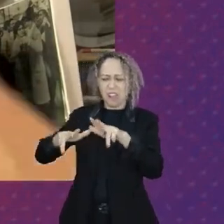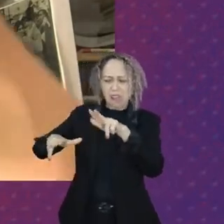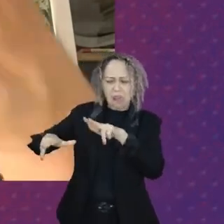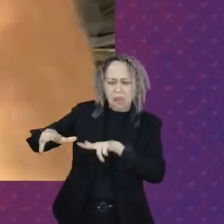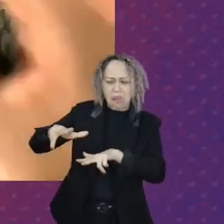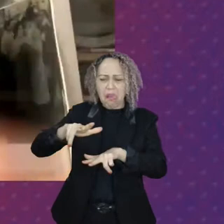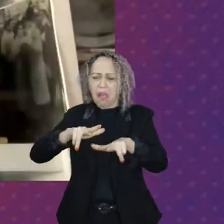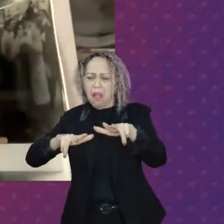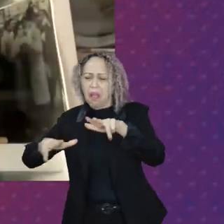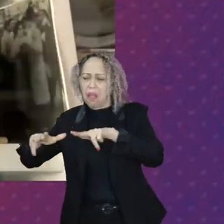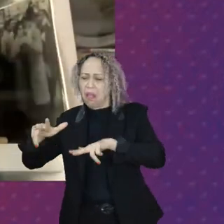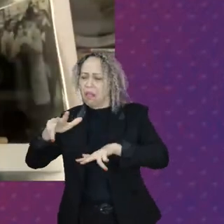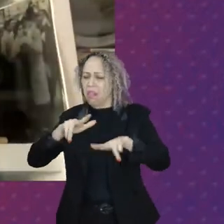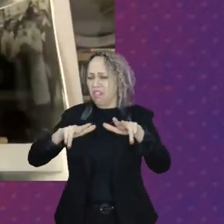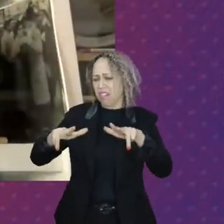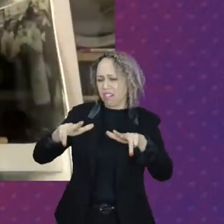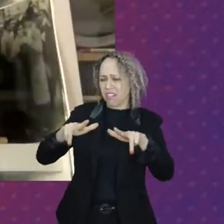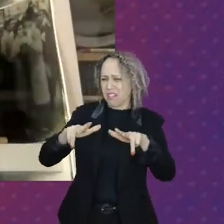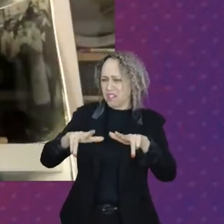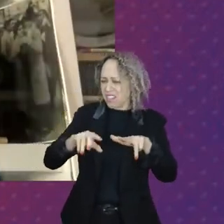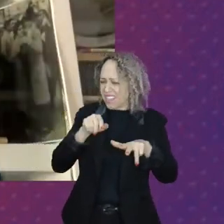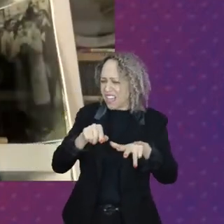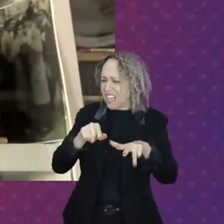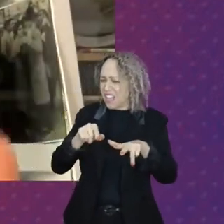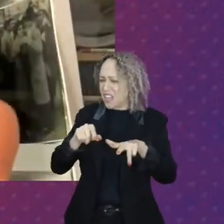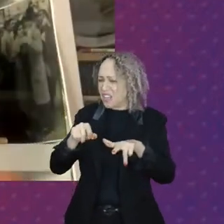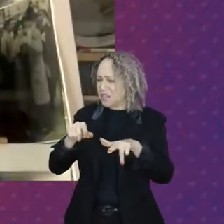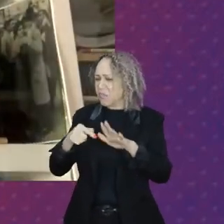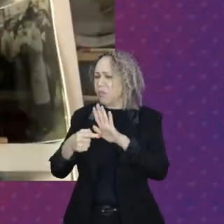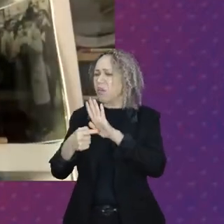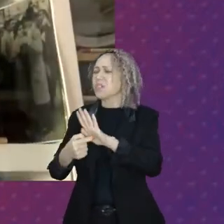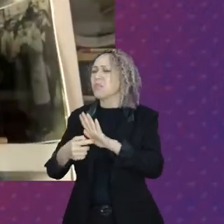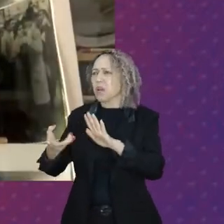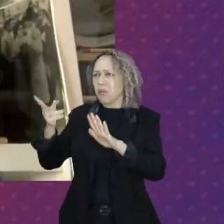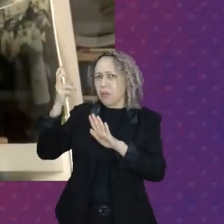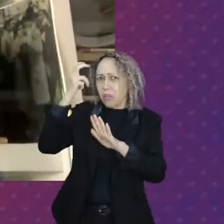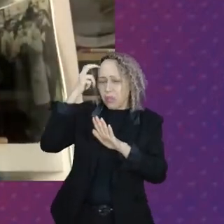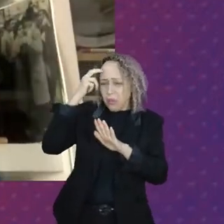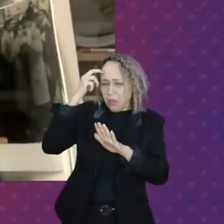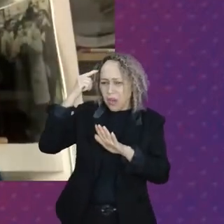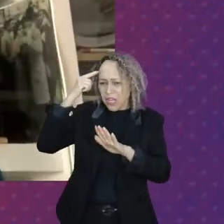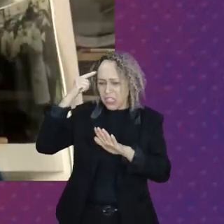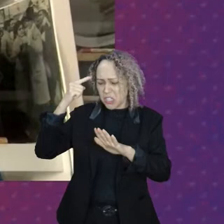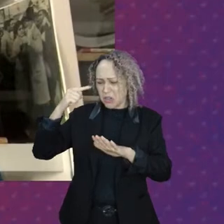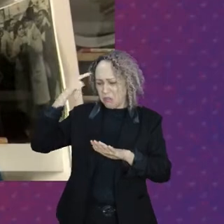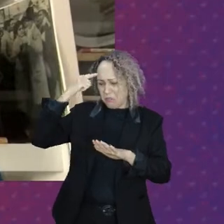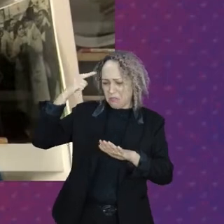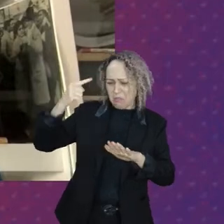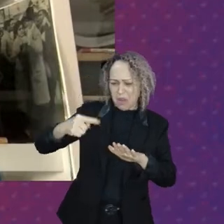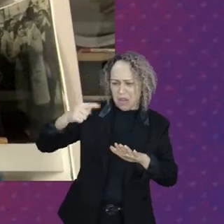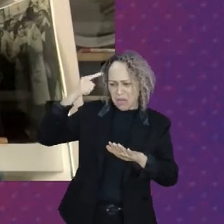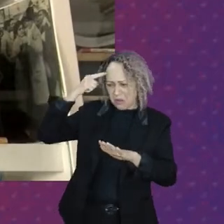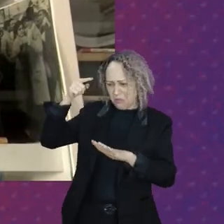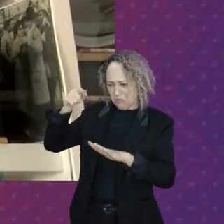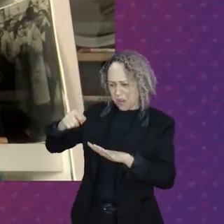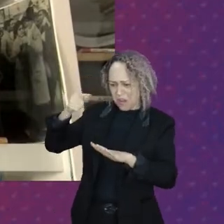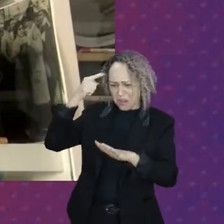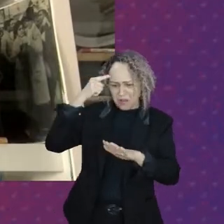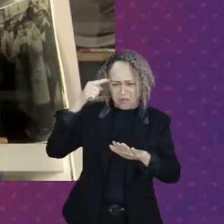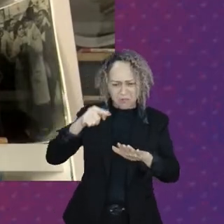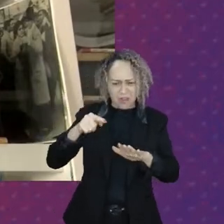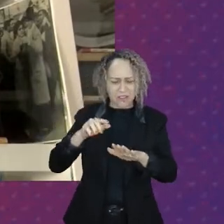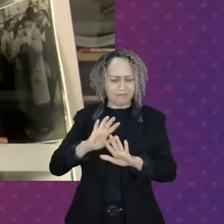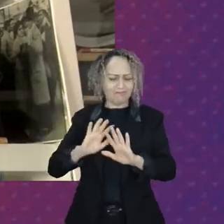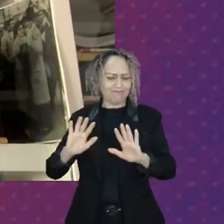da subalternização das populações pobres, negras, das mulheres. É muito importante que a gente fale,